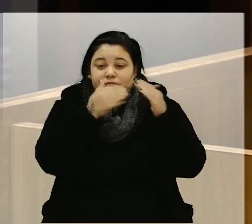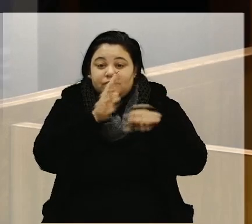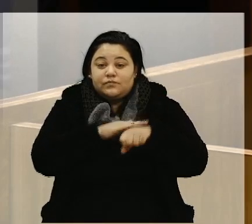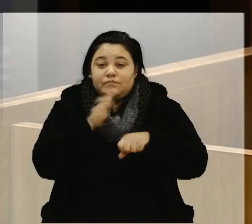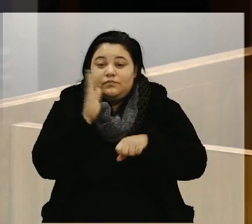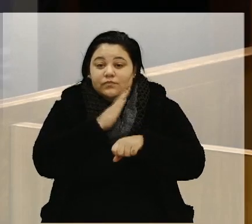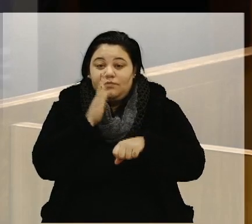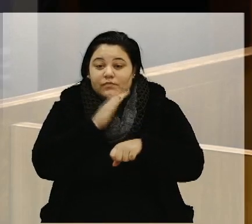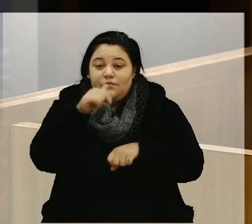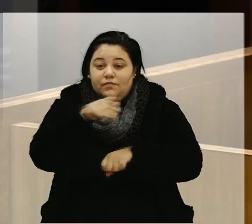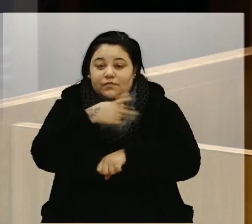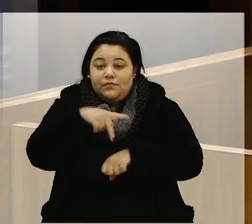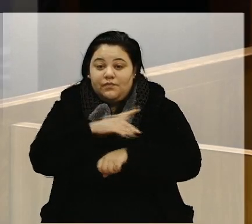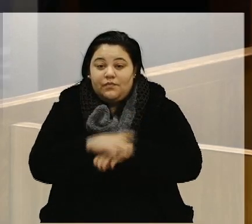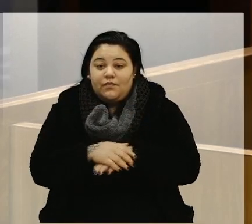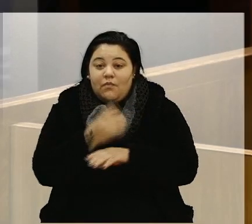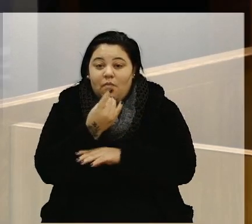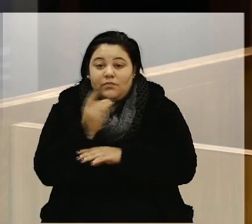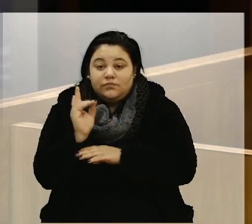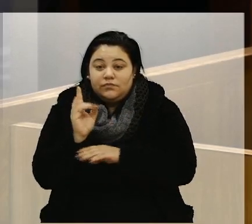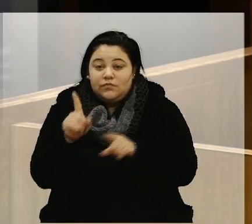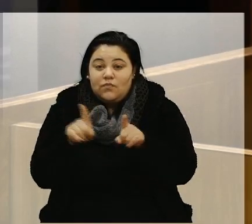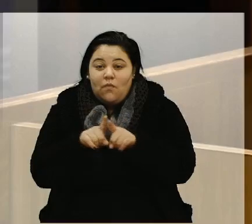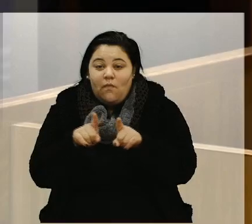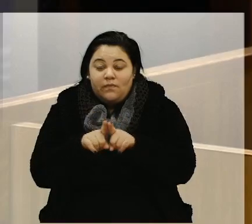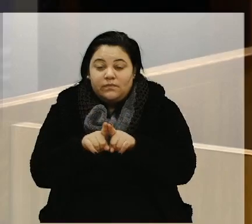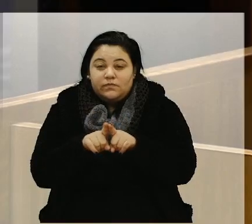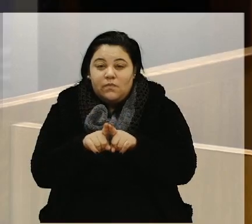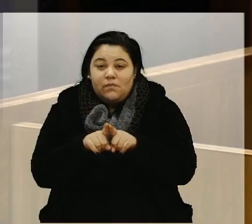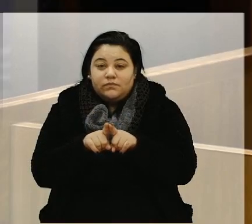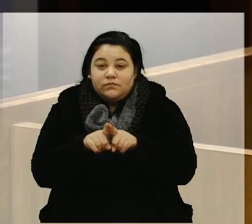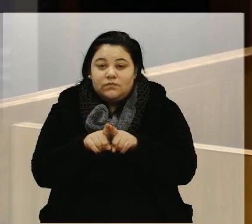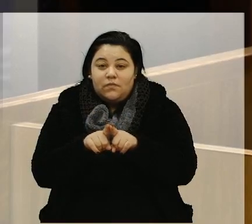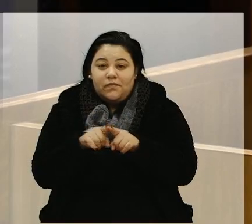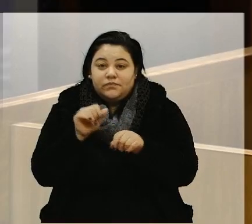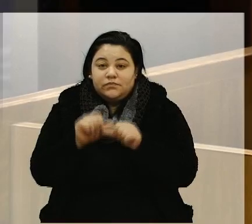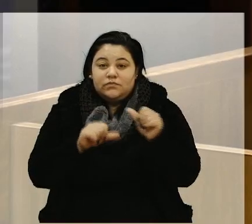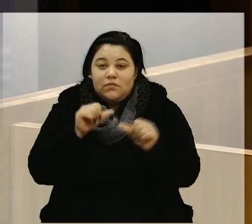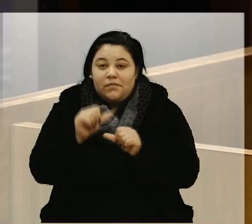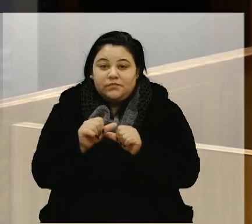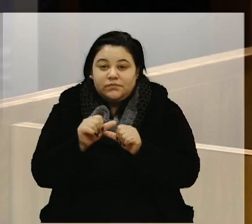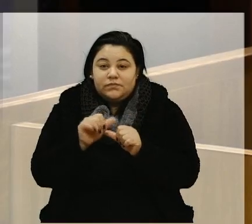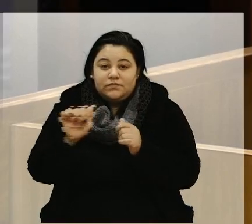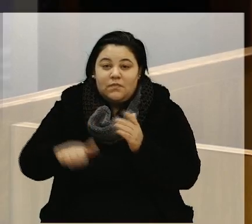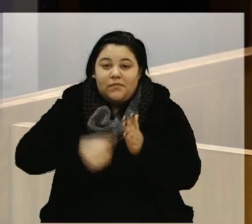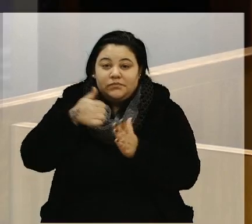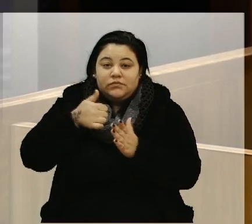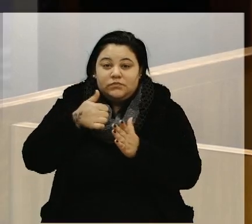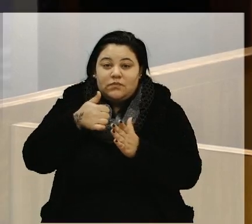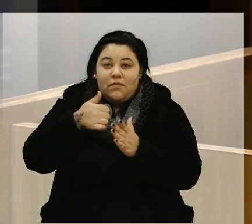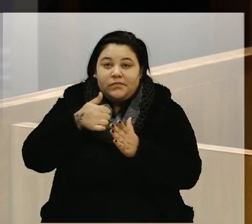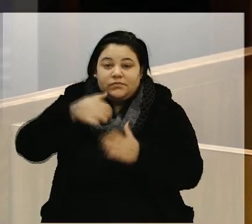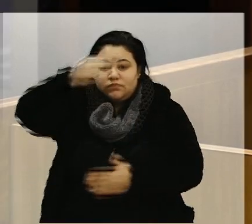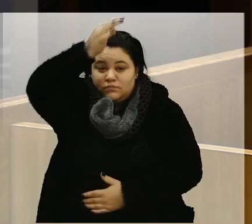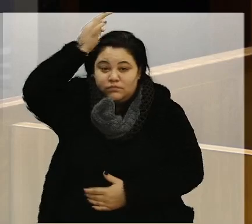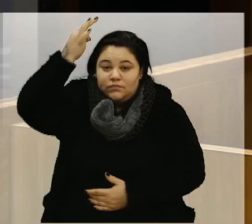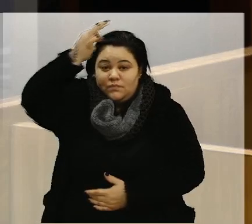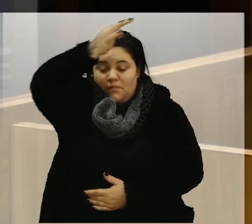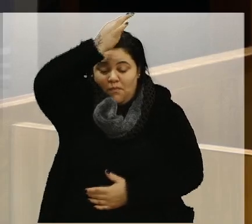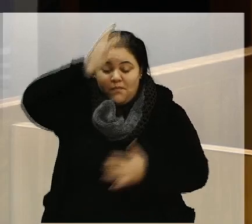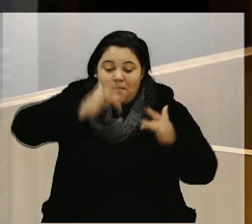E por último, e não menos importante, pelo contrário, aguçar o espírito de solidariedade.